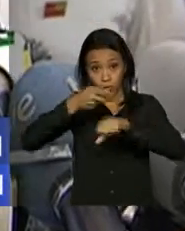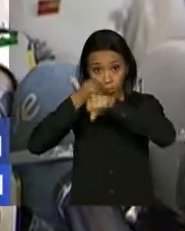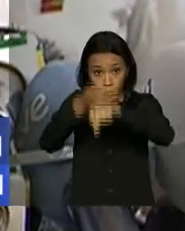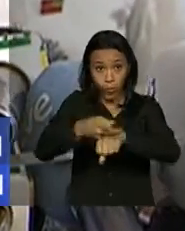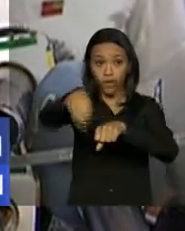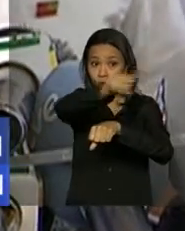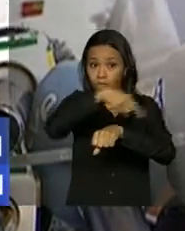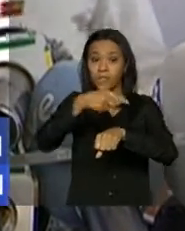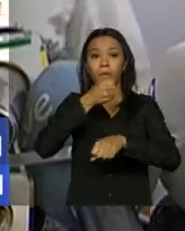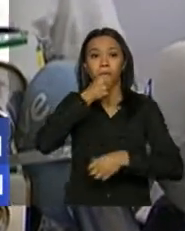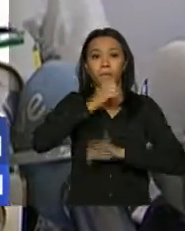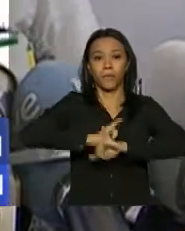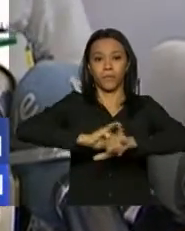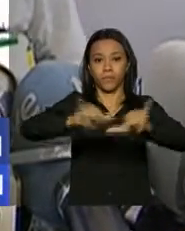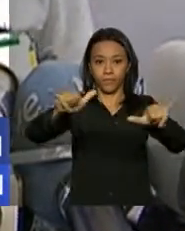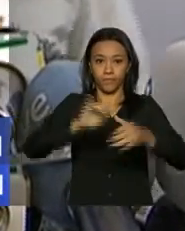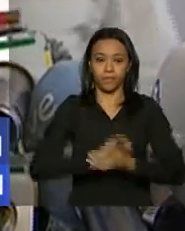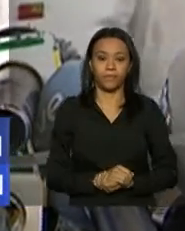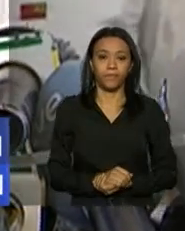e fazer esse balanço.